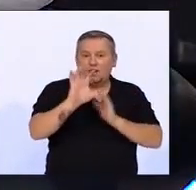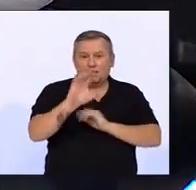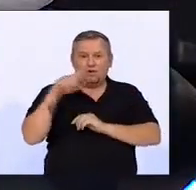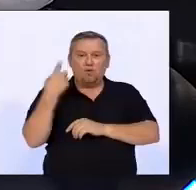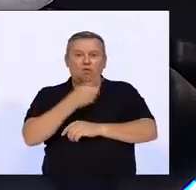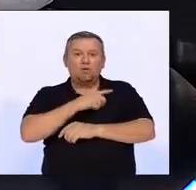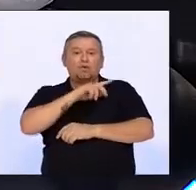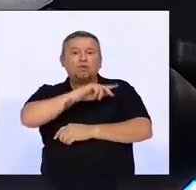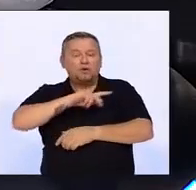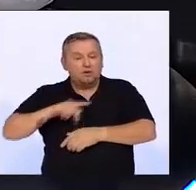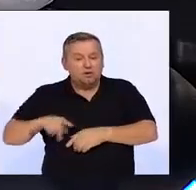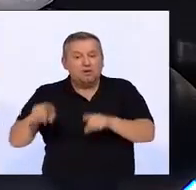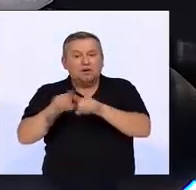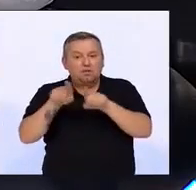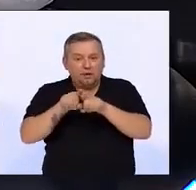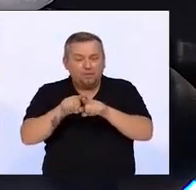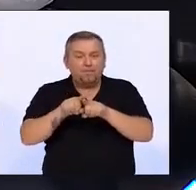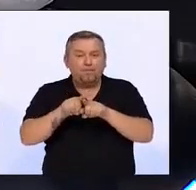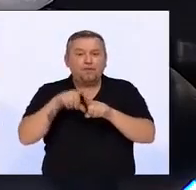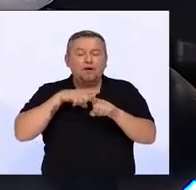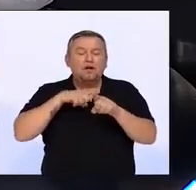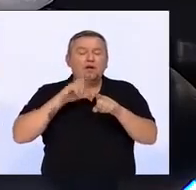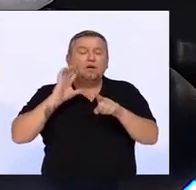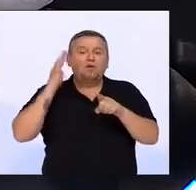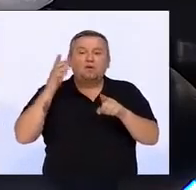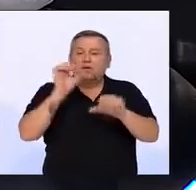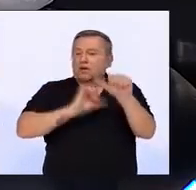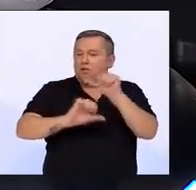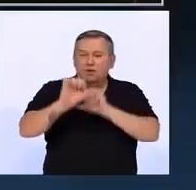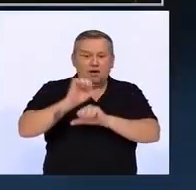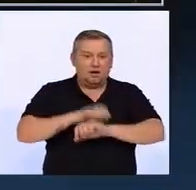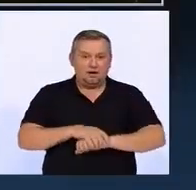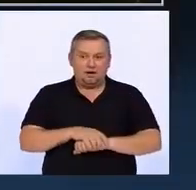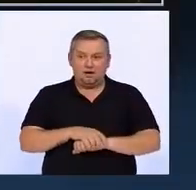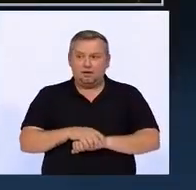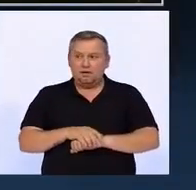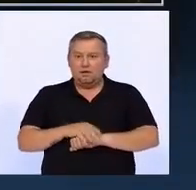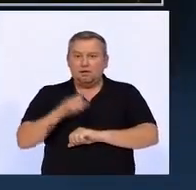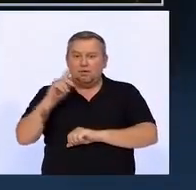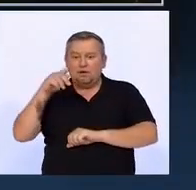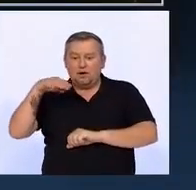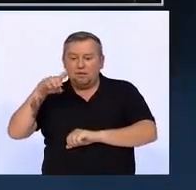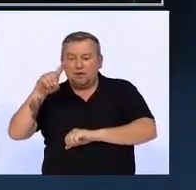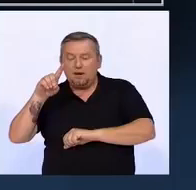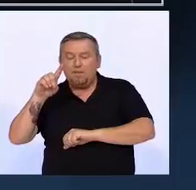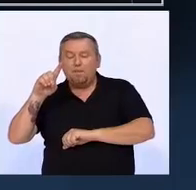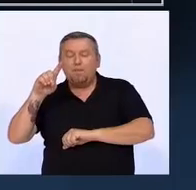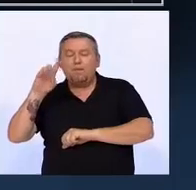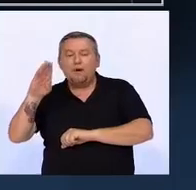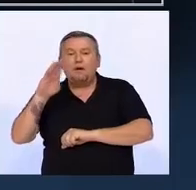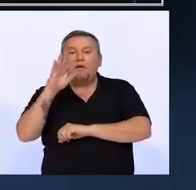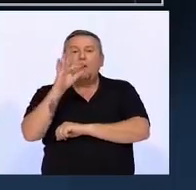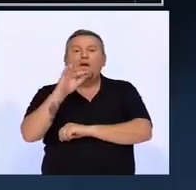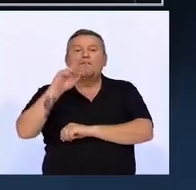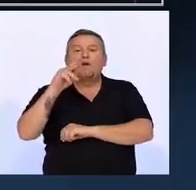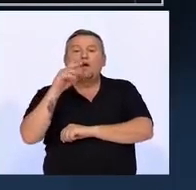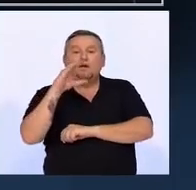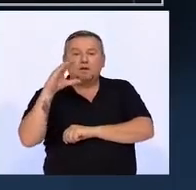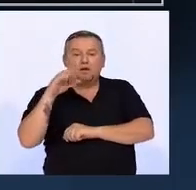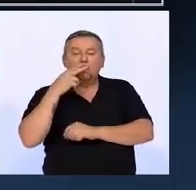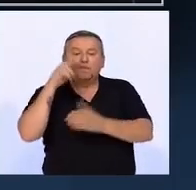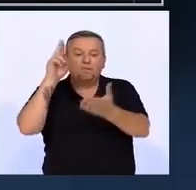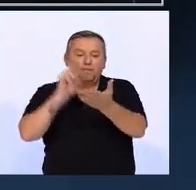nosso presidencialismo de coalizão, ele faliu e tem que mudar. O ex-presidente Fernando Henrique Cardoso publicou uma carta